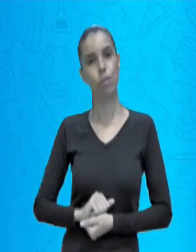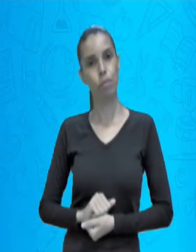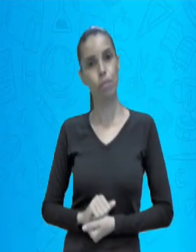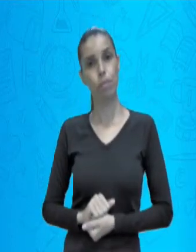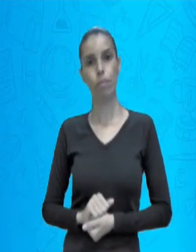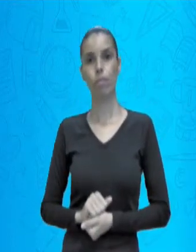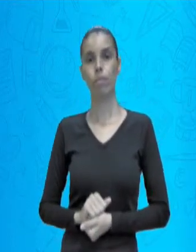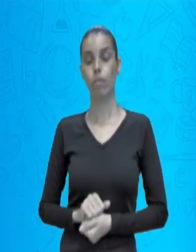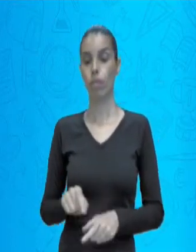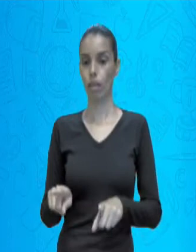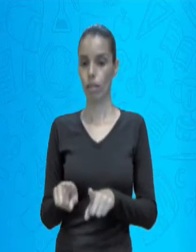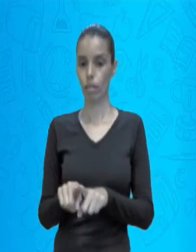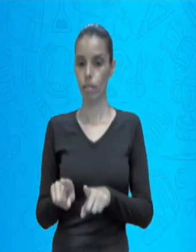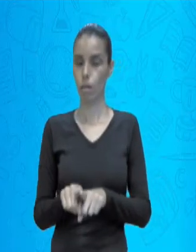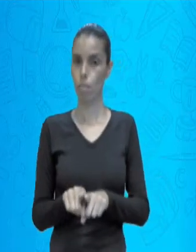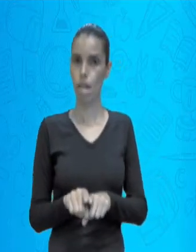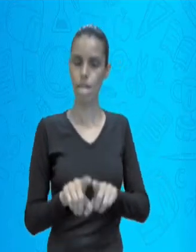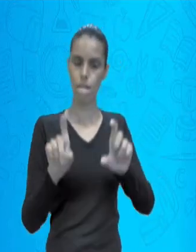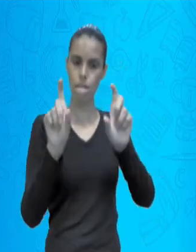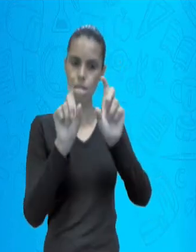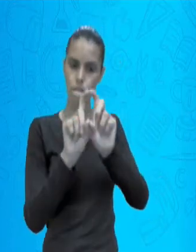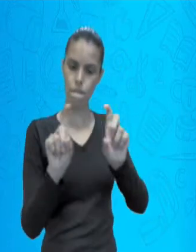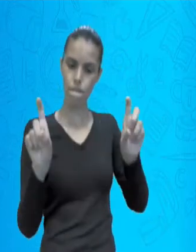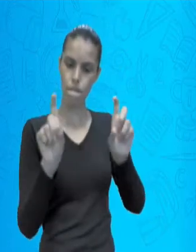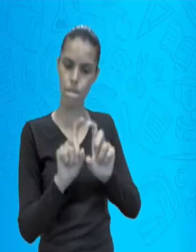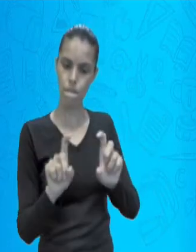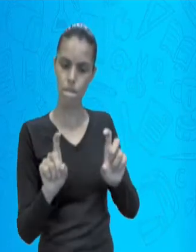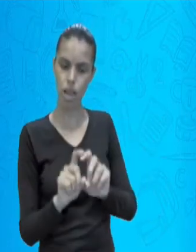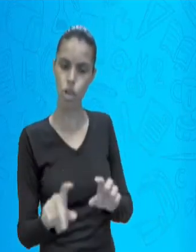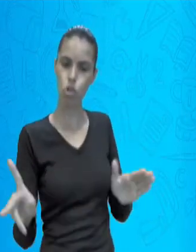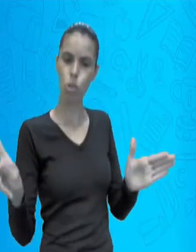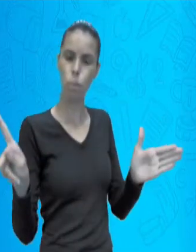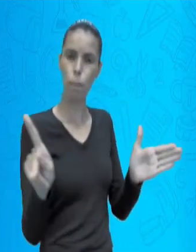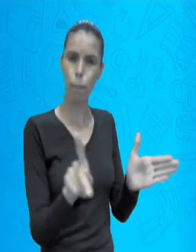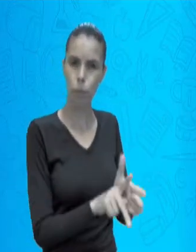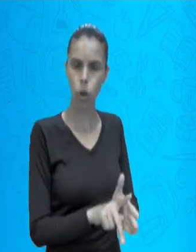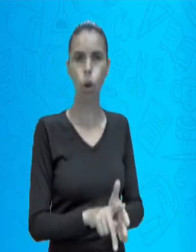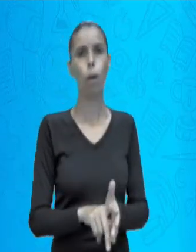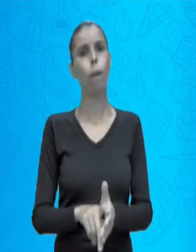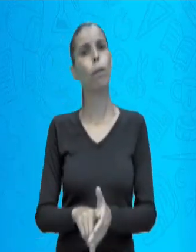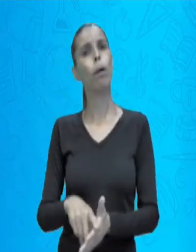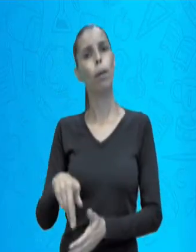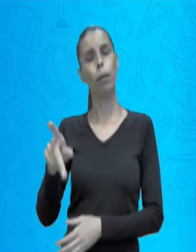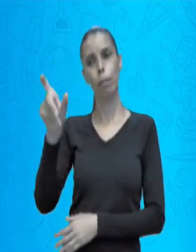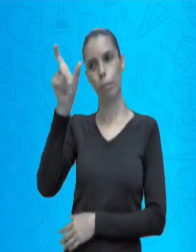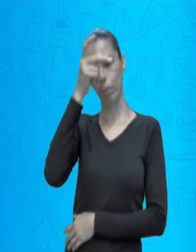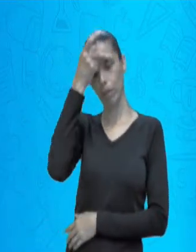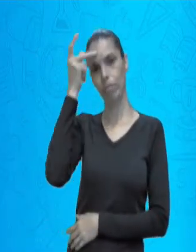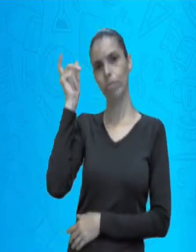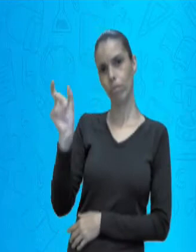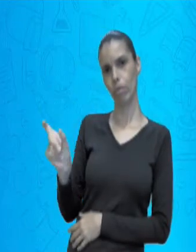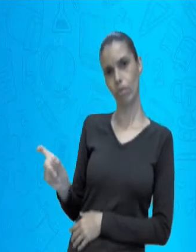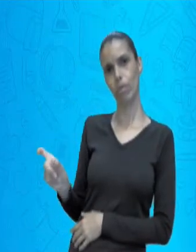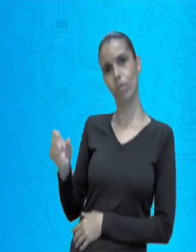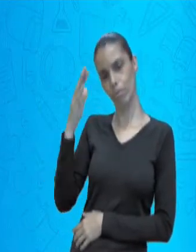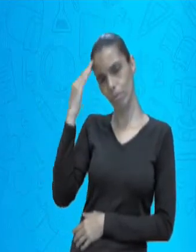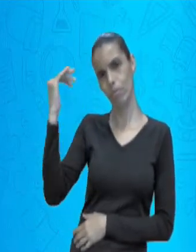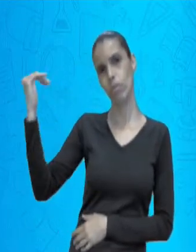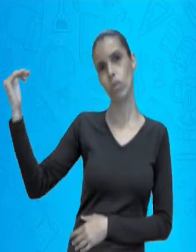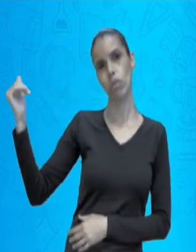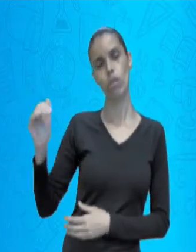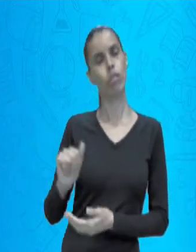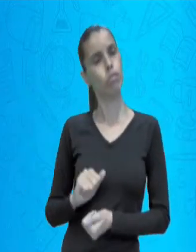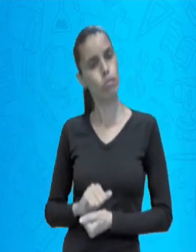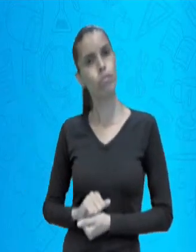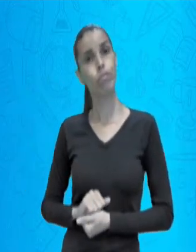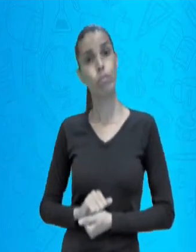Incluir frases da própria pessoa ou de alguém falando sobre ela. Todas as